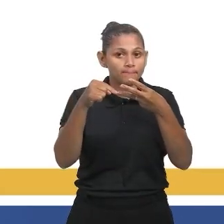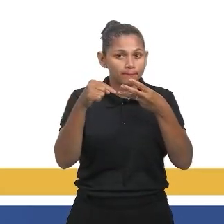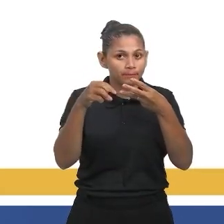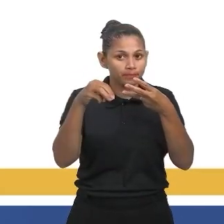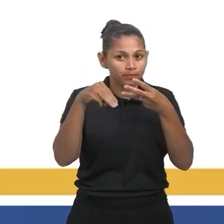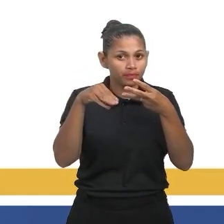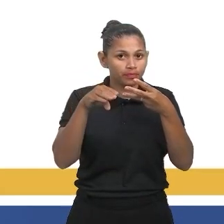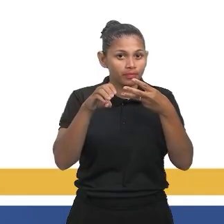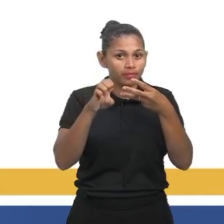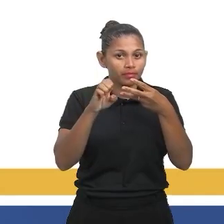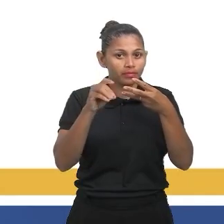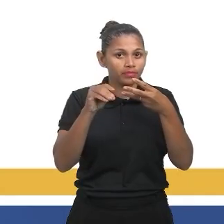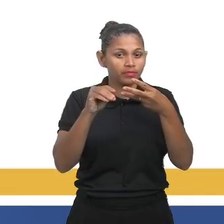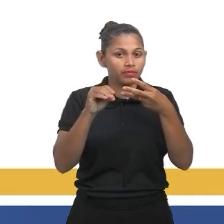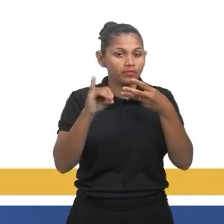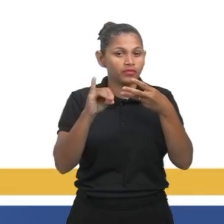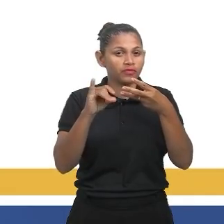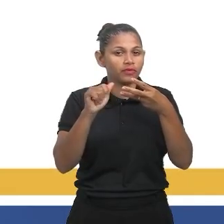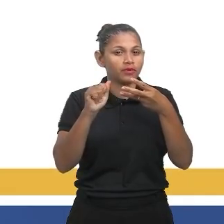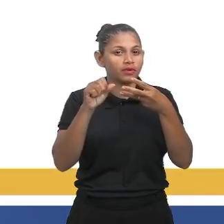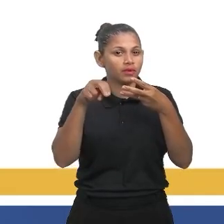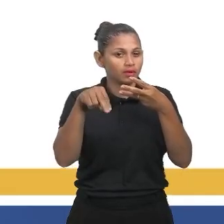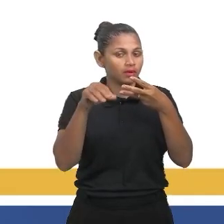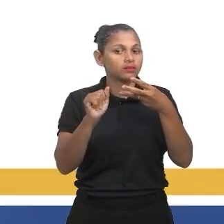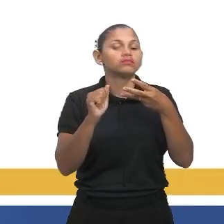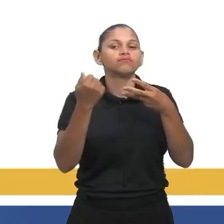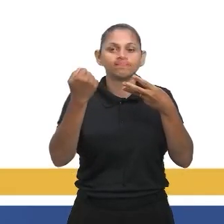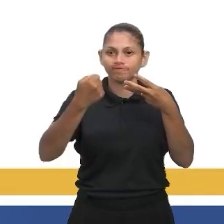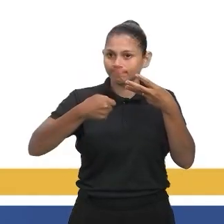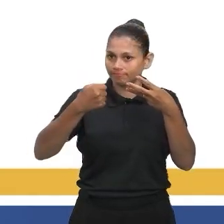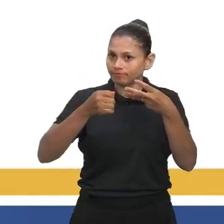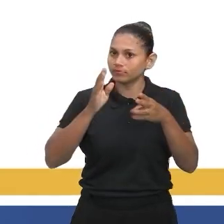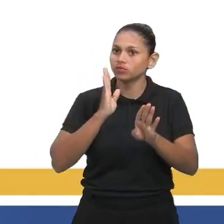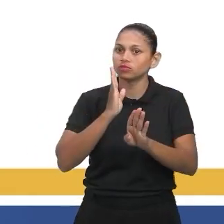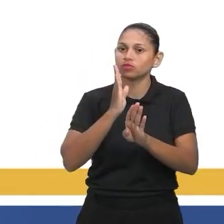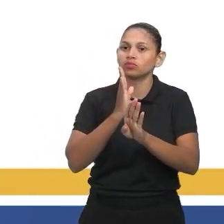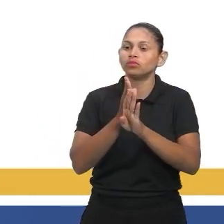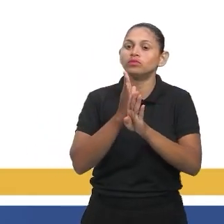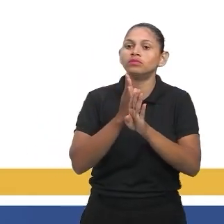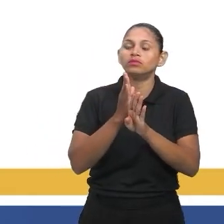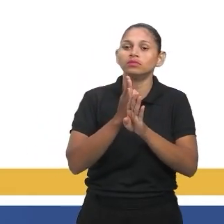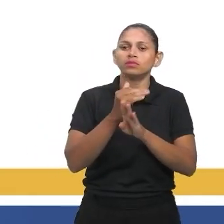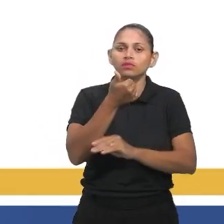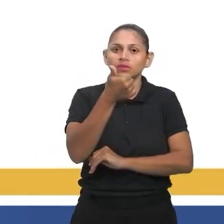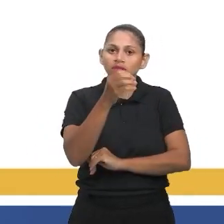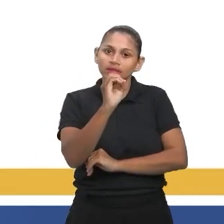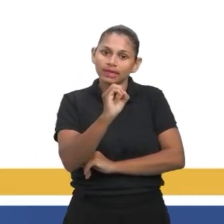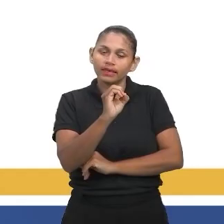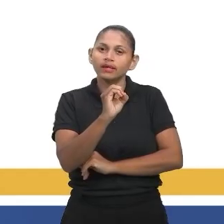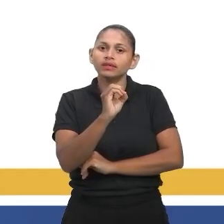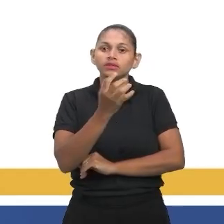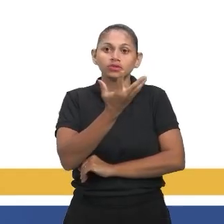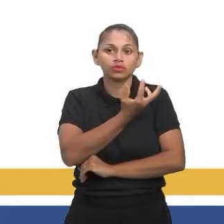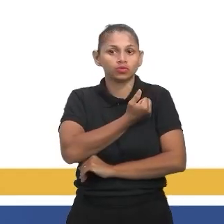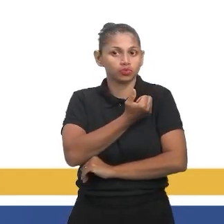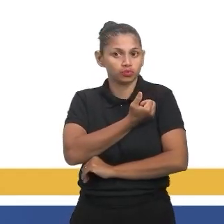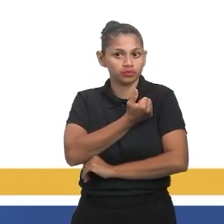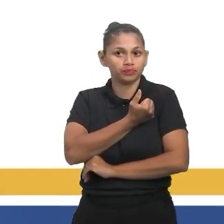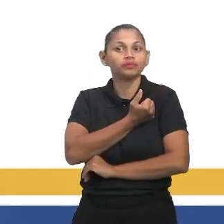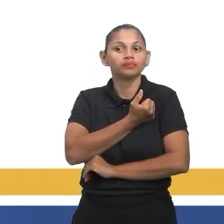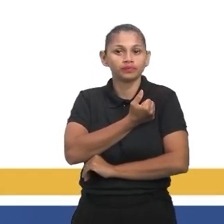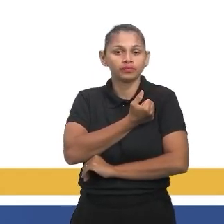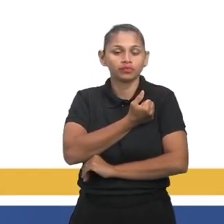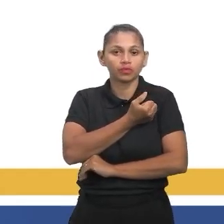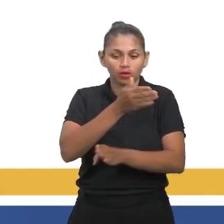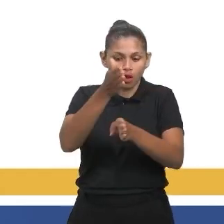ordem crescente? Beleza. São 10 números. Ó, a moda é 6. São 10 números. Beleza. Eu vou pegar os 2 que